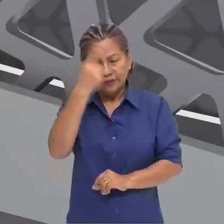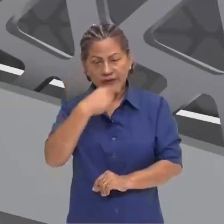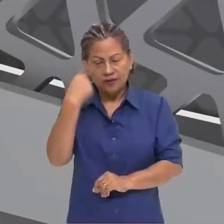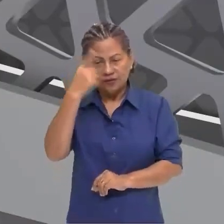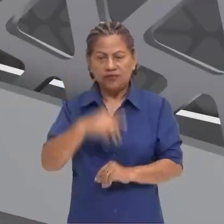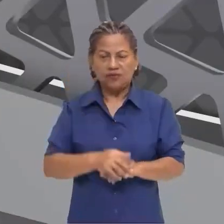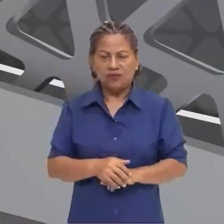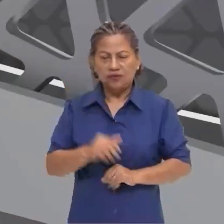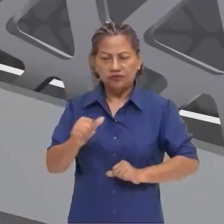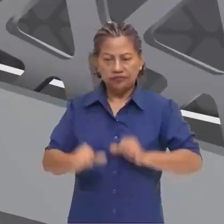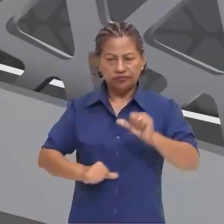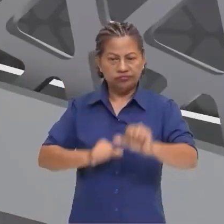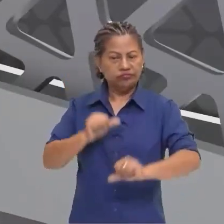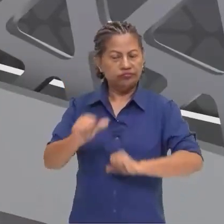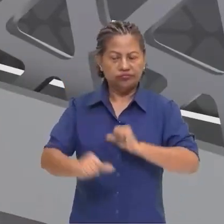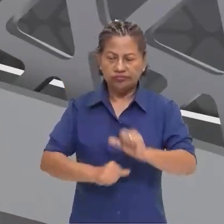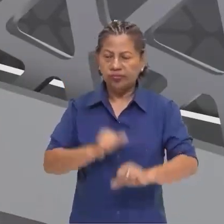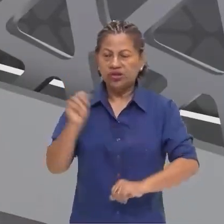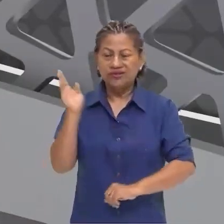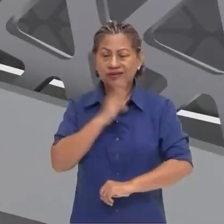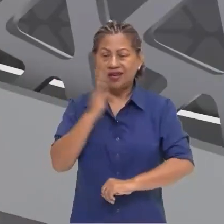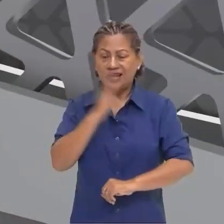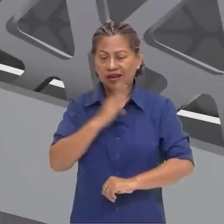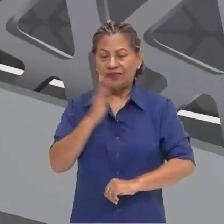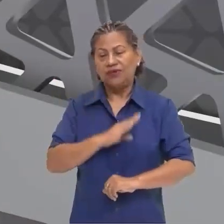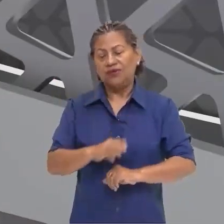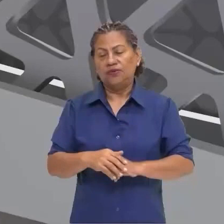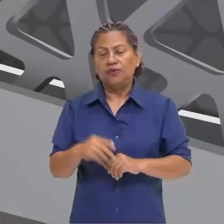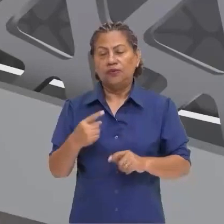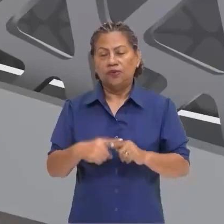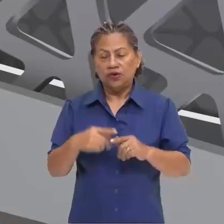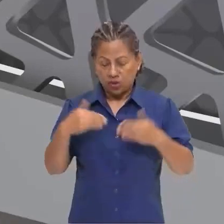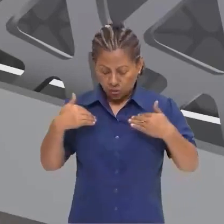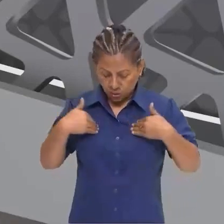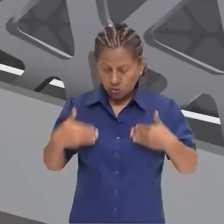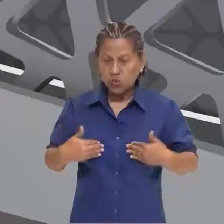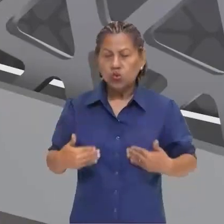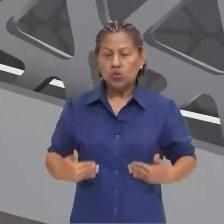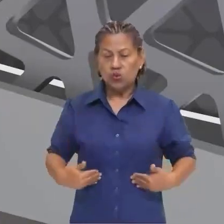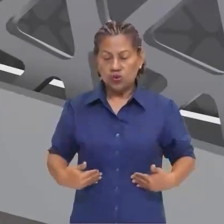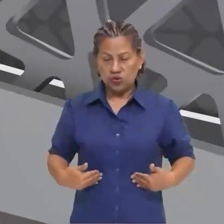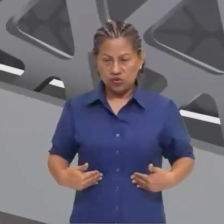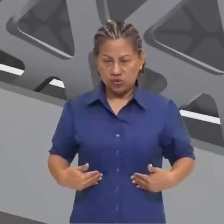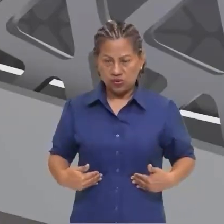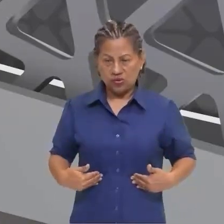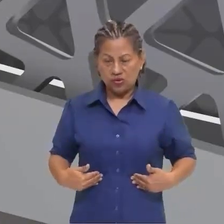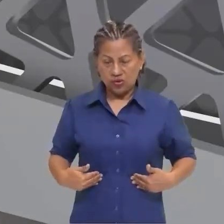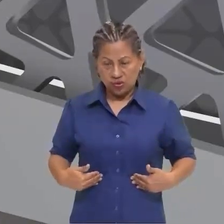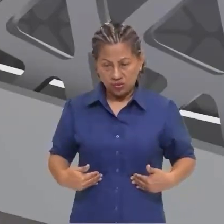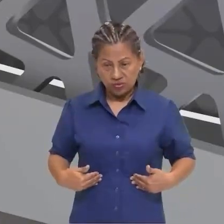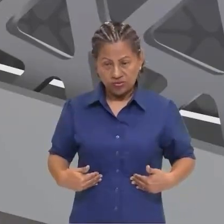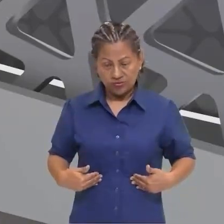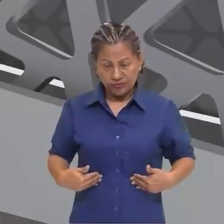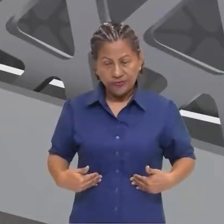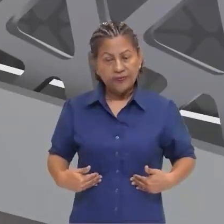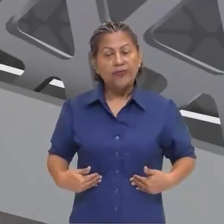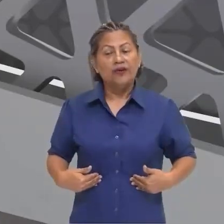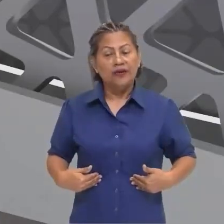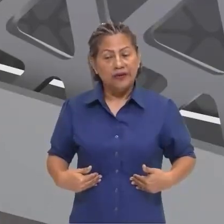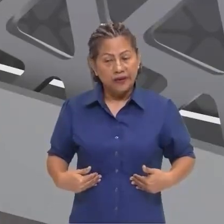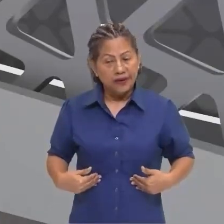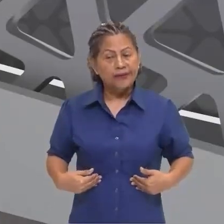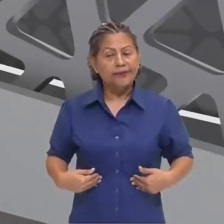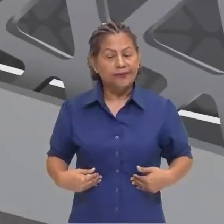mudanças não podem ser bruscas, porque senão o nosso corpo, que é uma máquina perfeita e às vezes teimosa